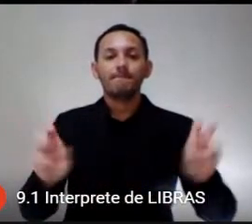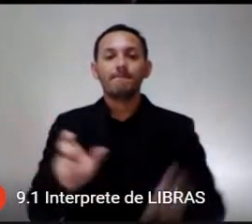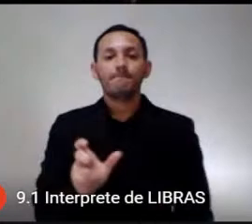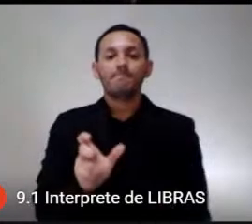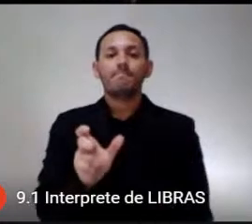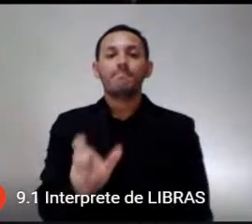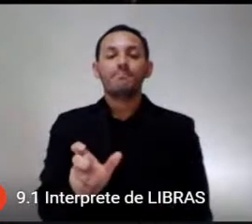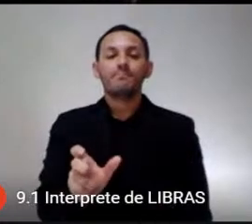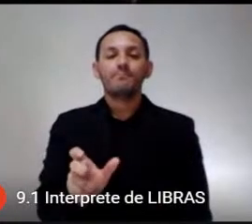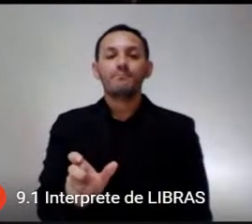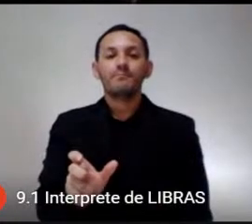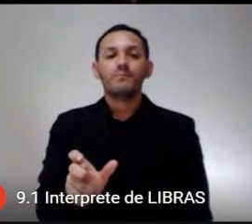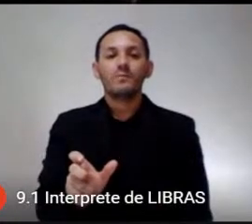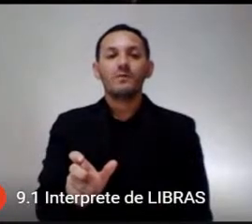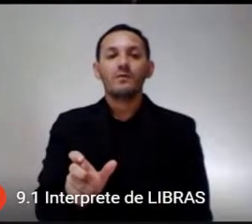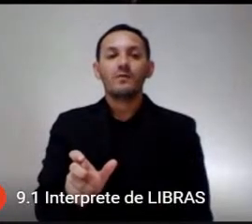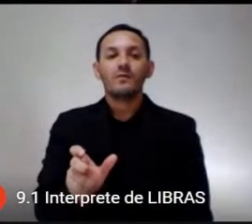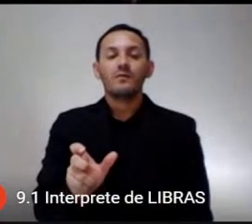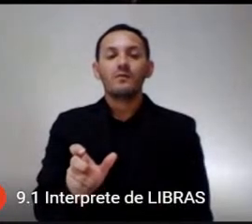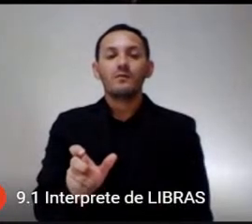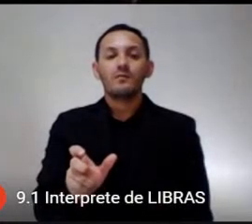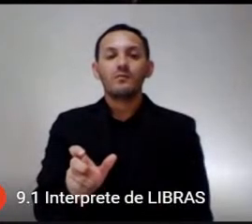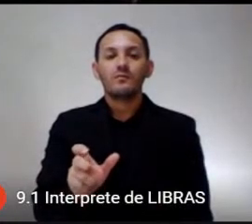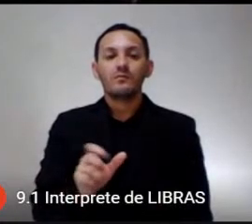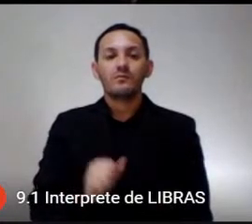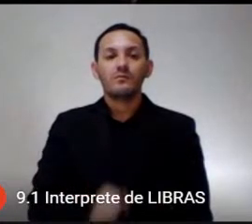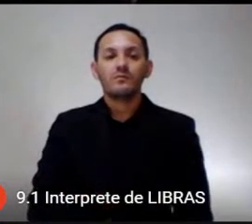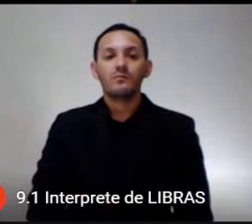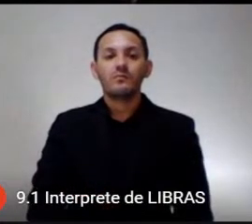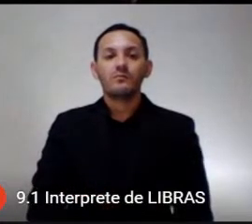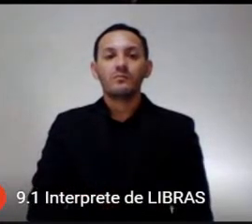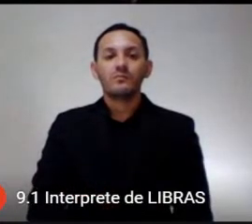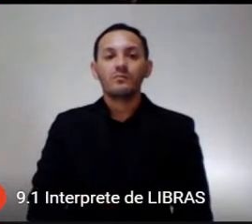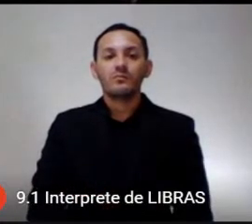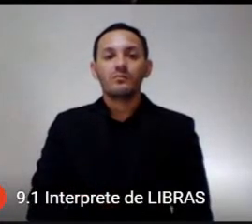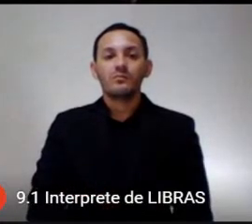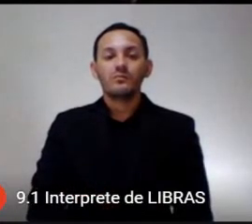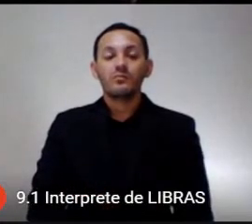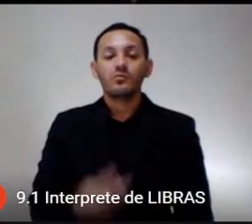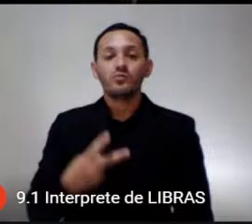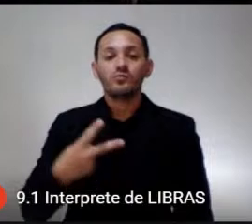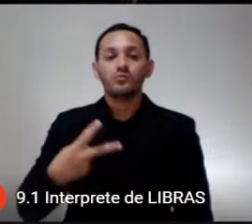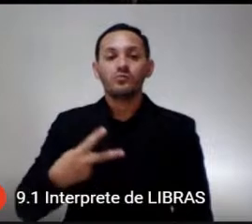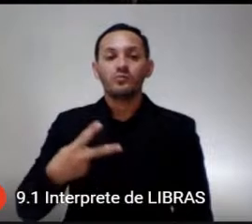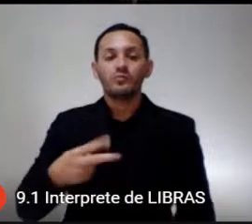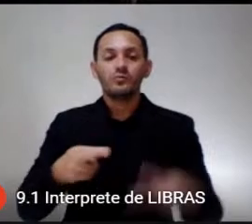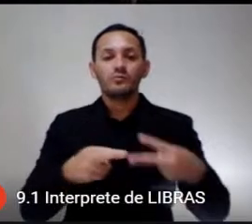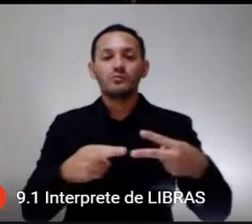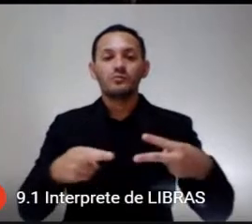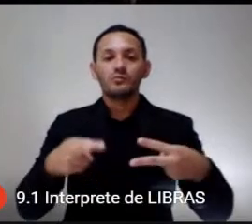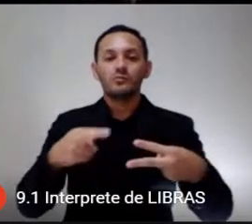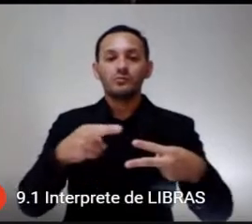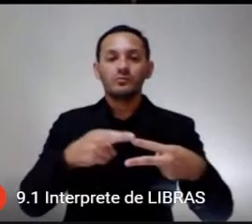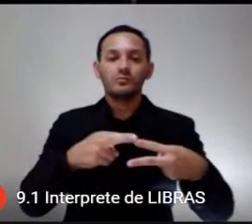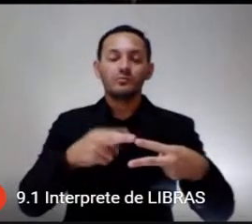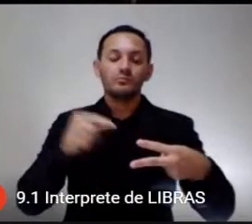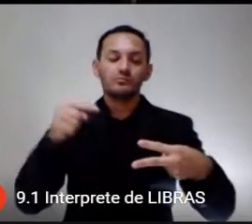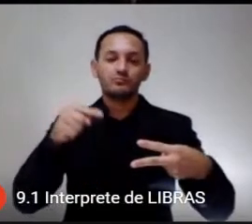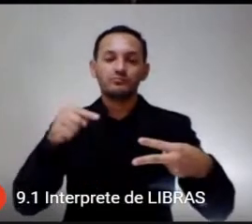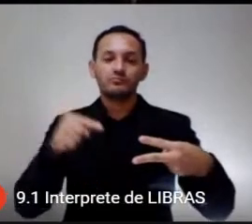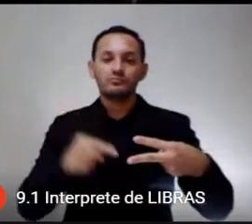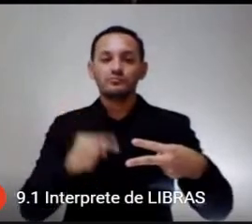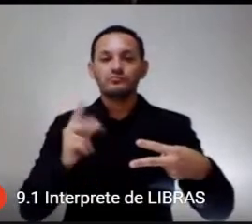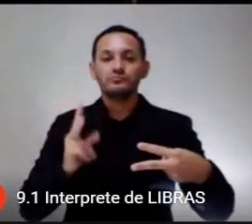contado da colocação da respectiva listagem, ou seja, ele trata os dois recursos, estabelece o